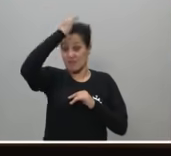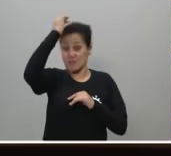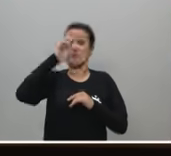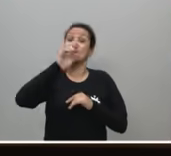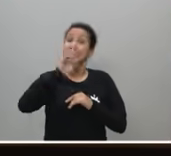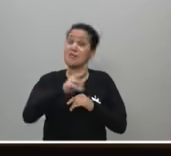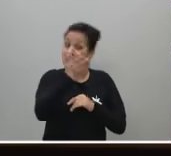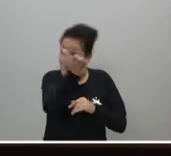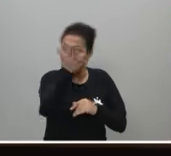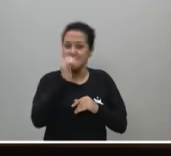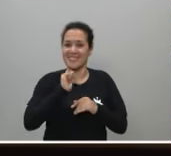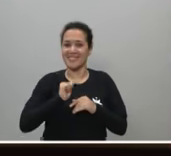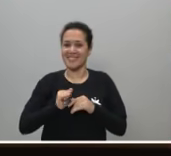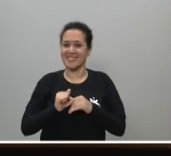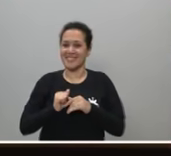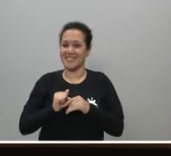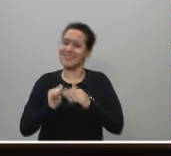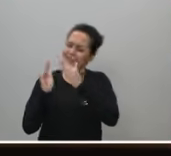filho.